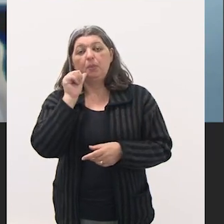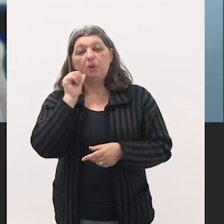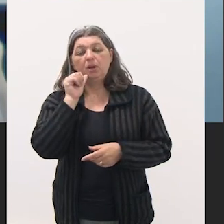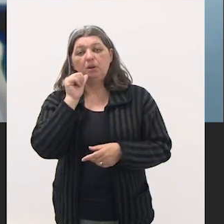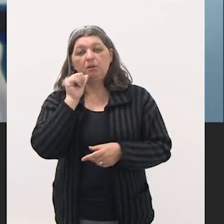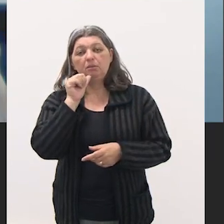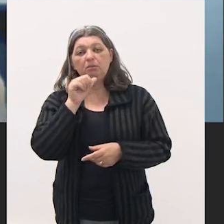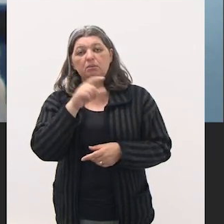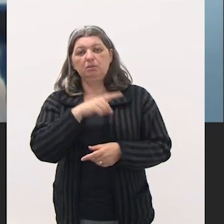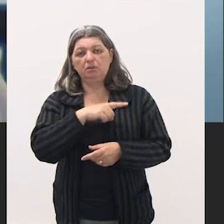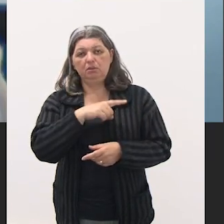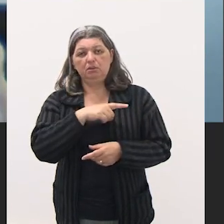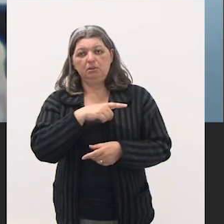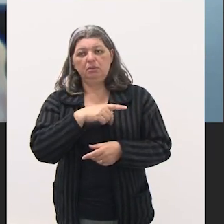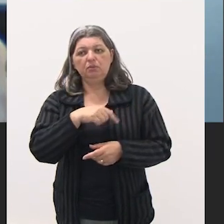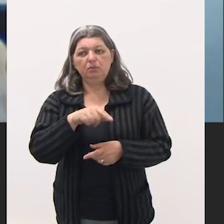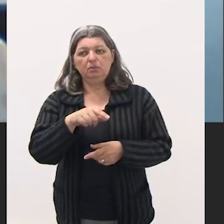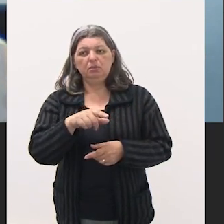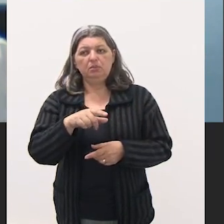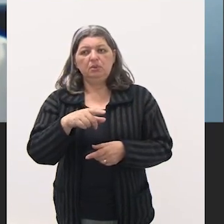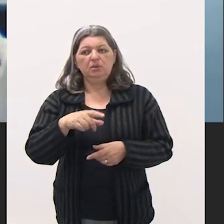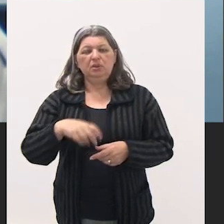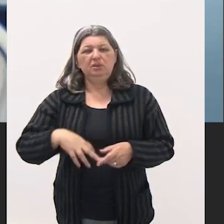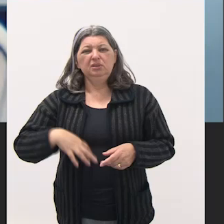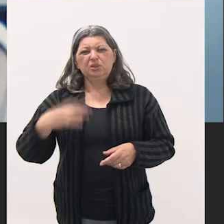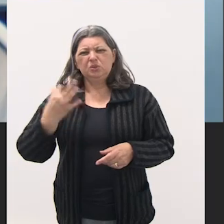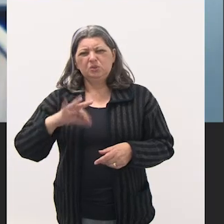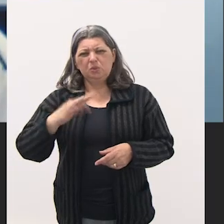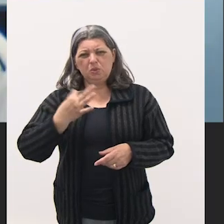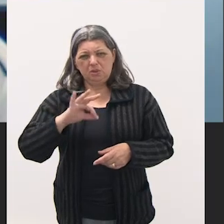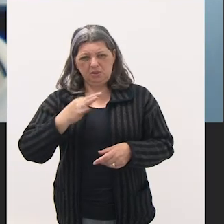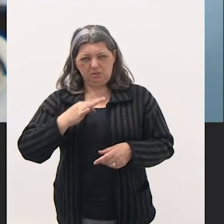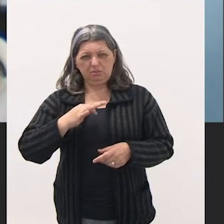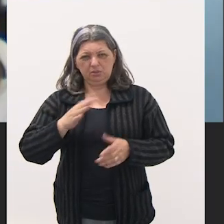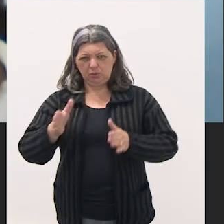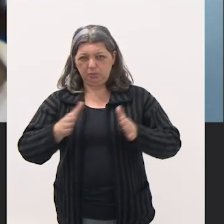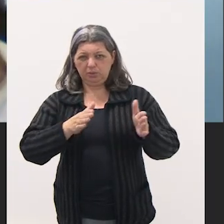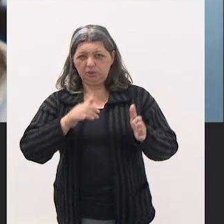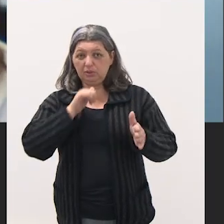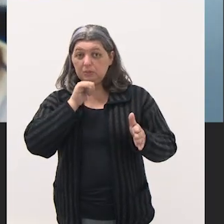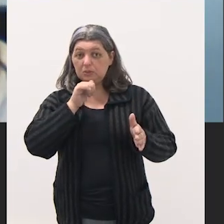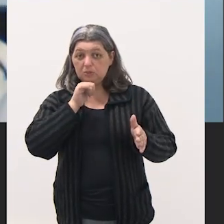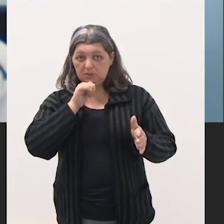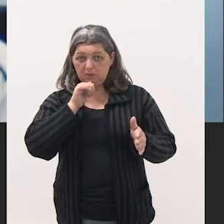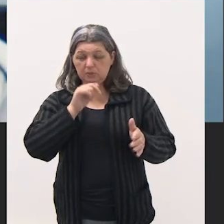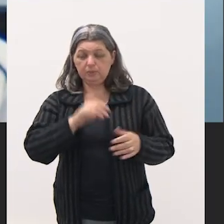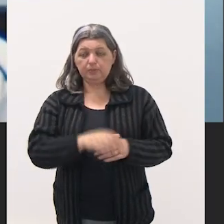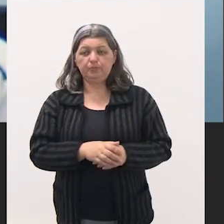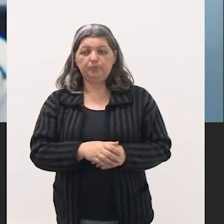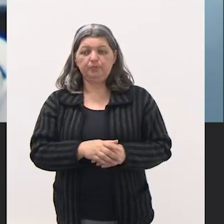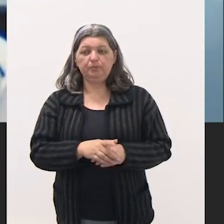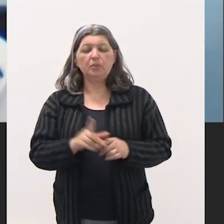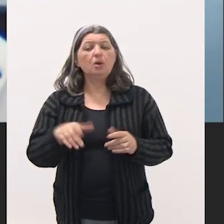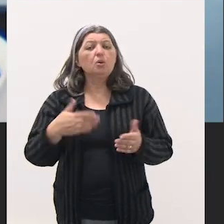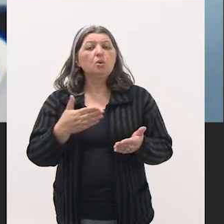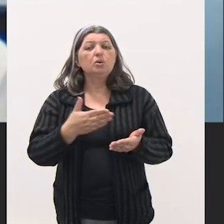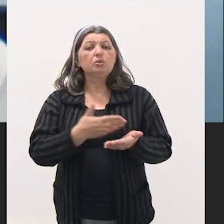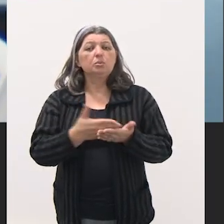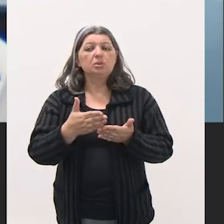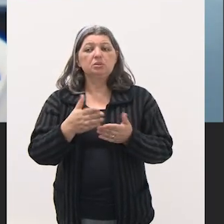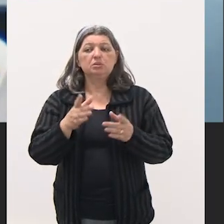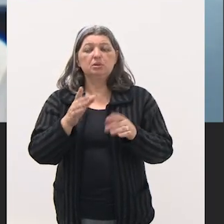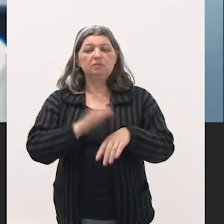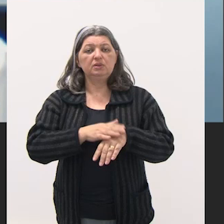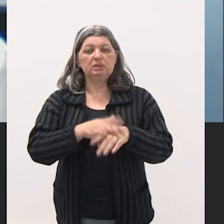ela tinha cólica menstrual, muita cólica menstrual, e quando ela começou a fazer o atendimento, eu pedi